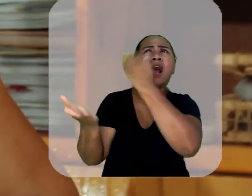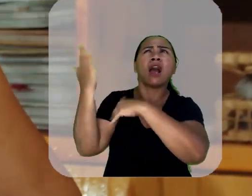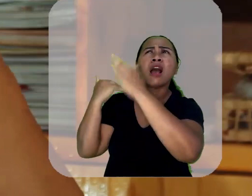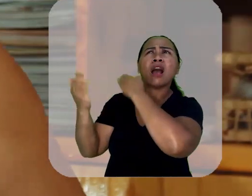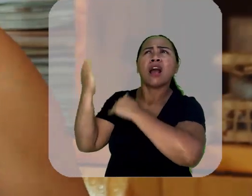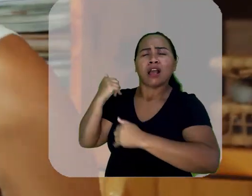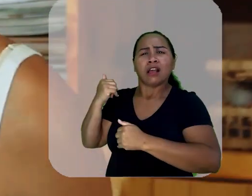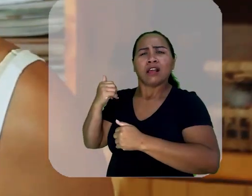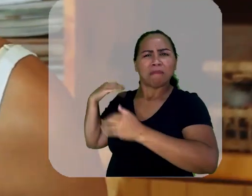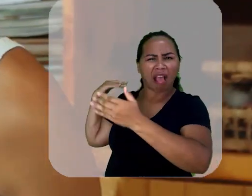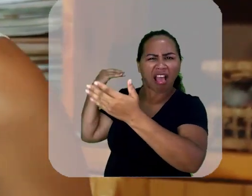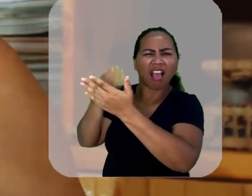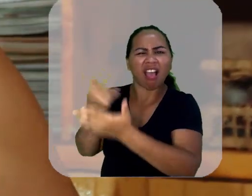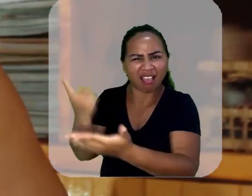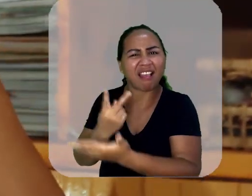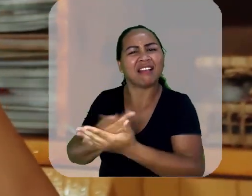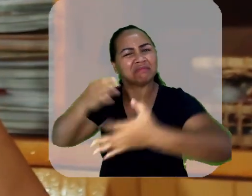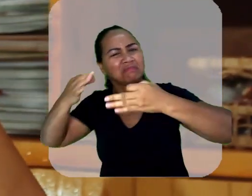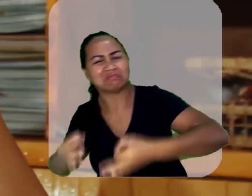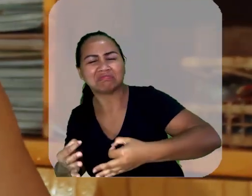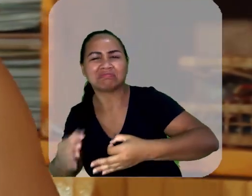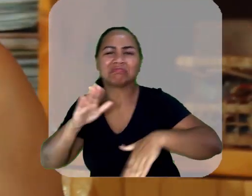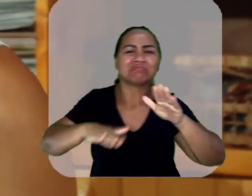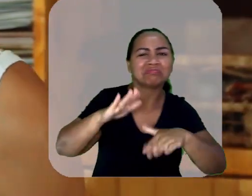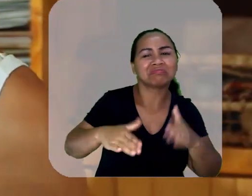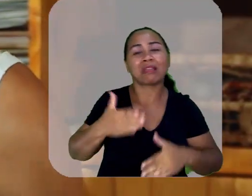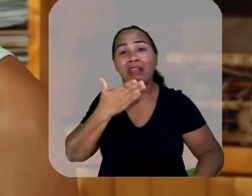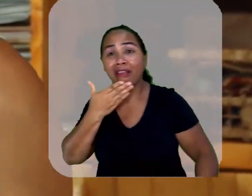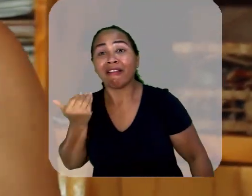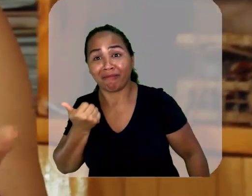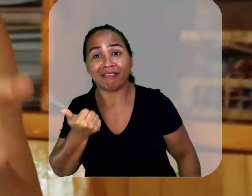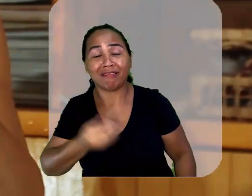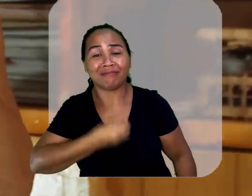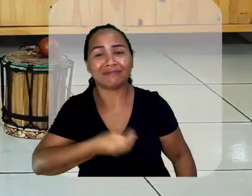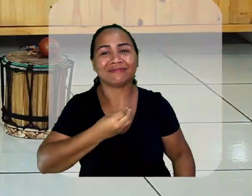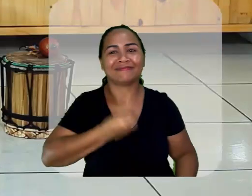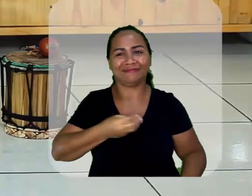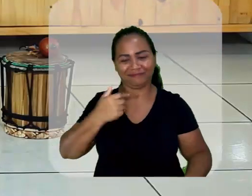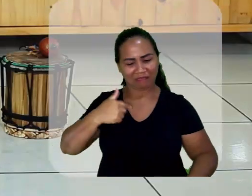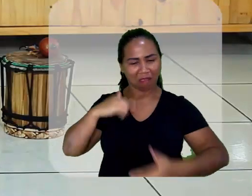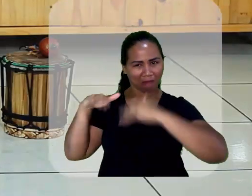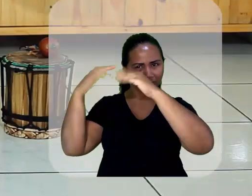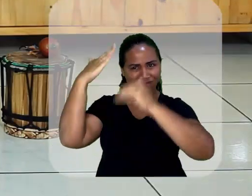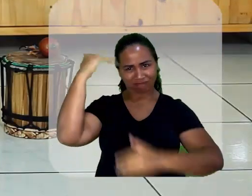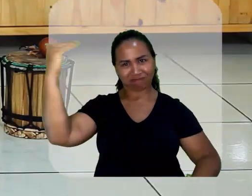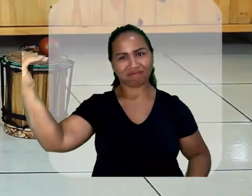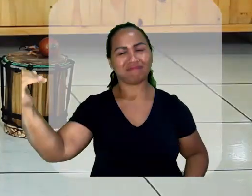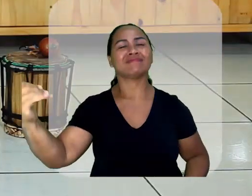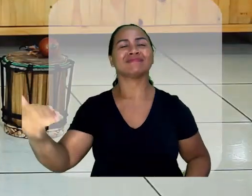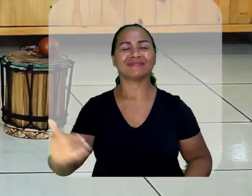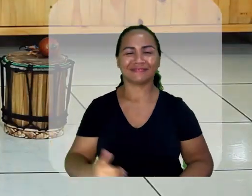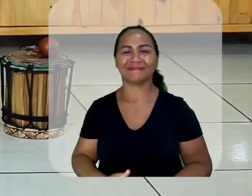trouxe até aqui, errando ou acertando, confesso que eu vivi. Ontem, verme, hoje, gente, sou estrela ascendente, eu sou de lá, não sou